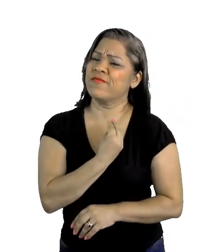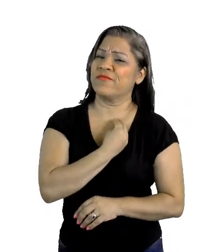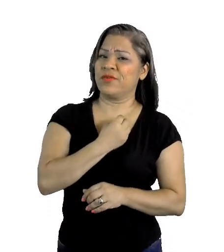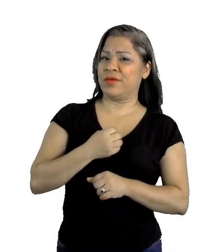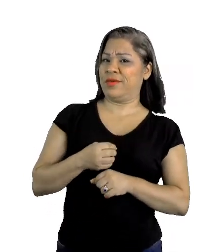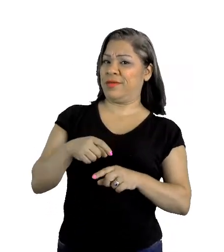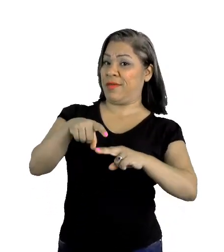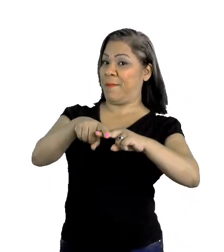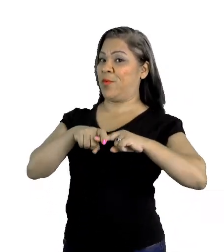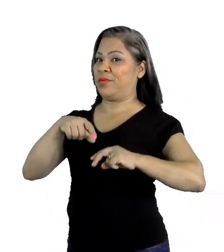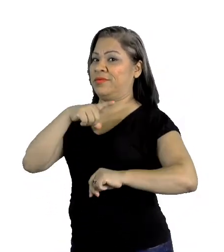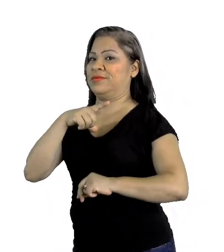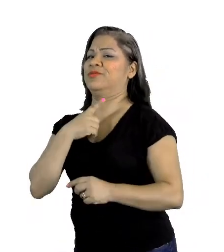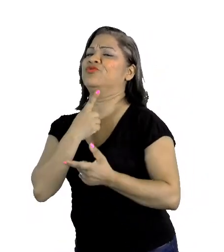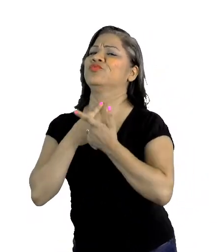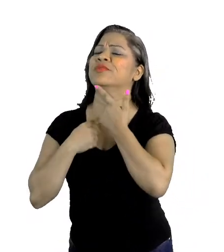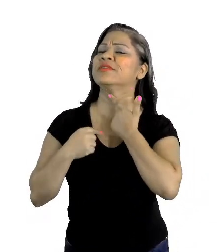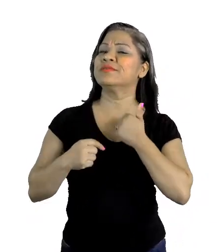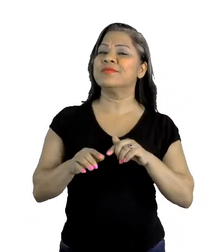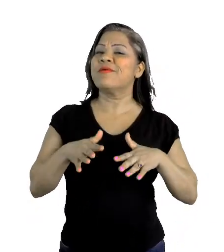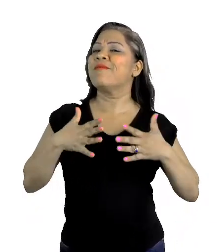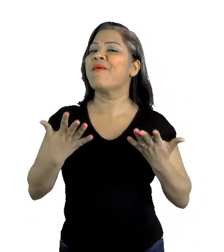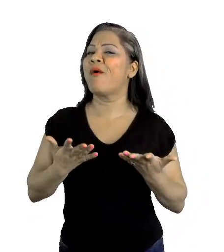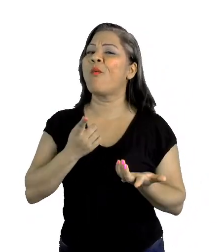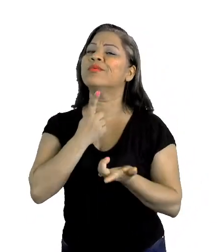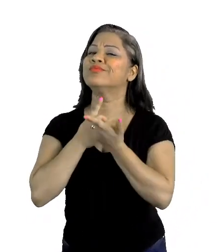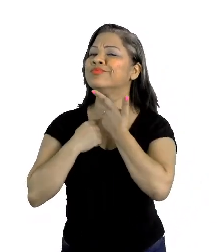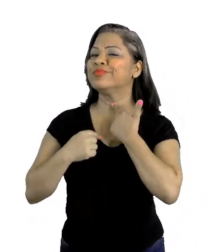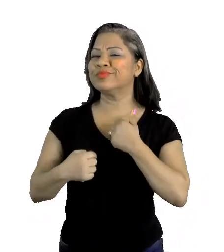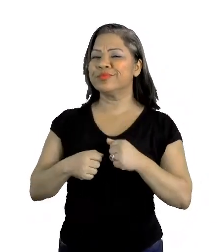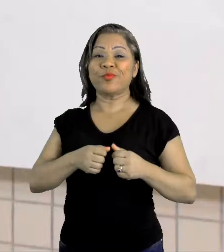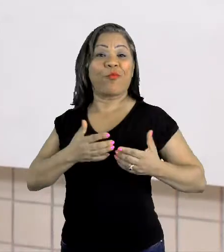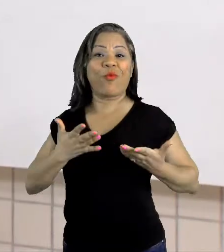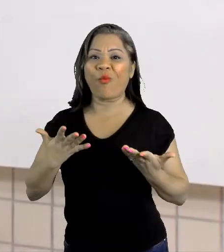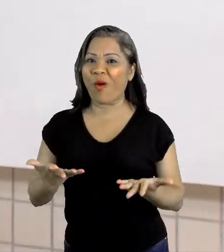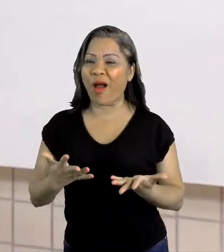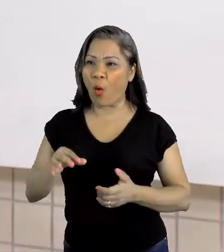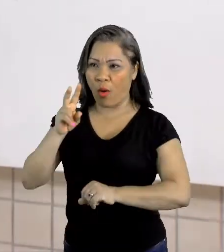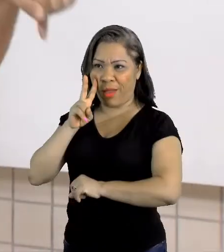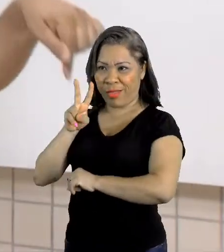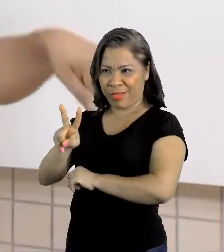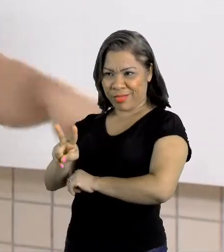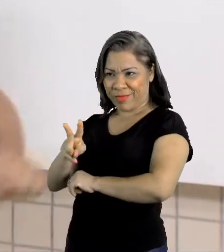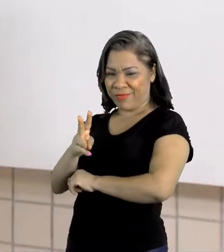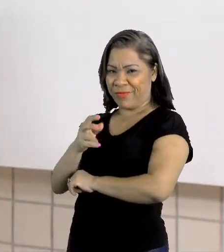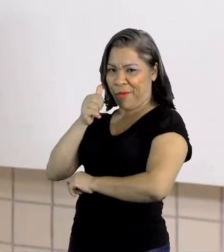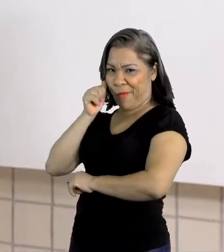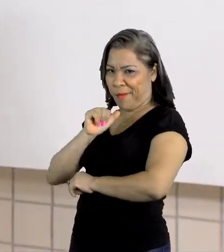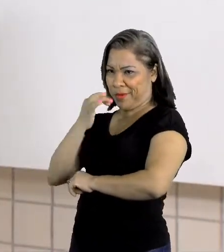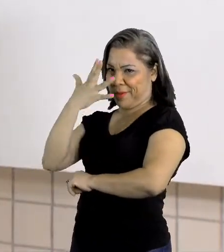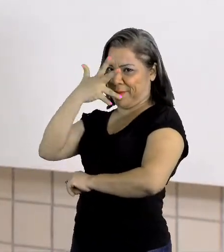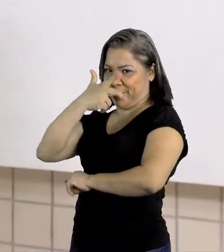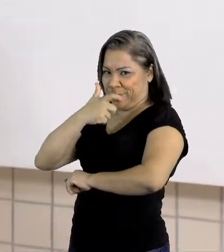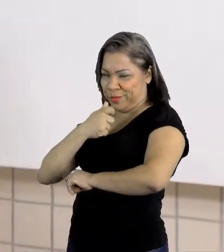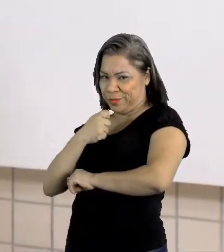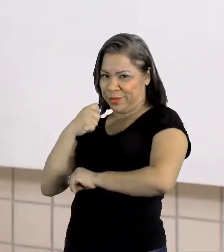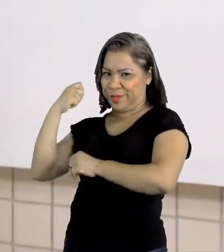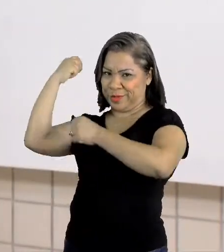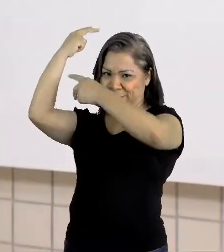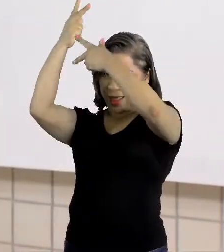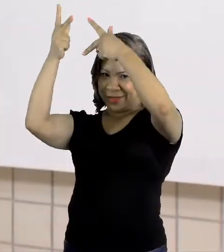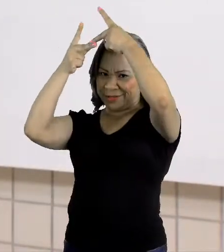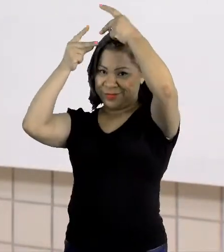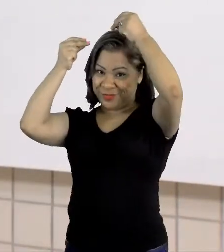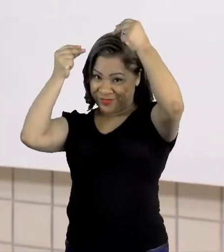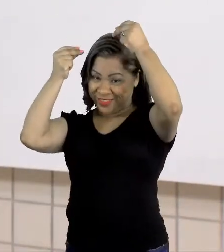Qual era esse desejo? Quando ele viu a menina bonita do laço de fita,